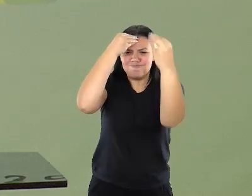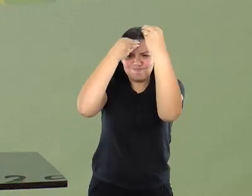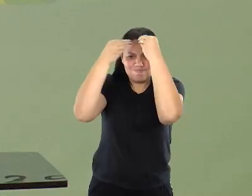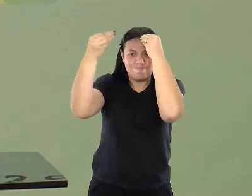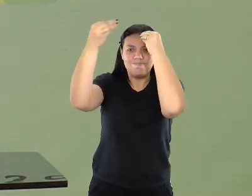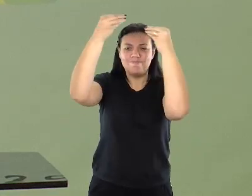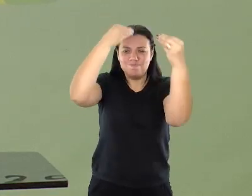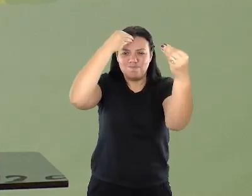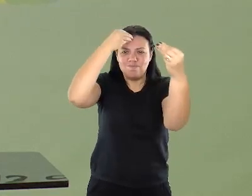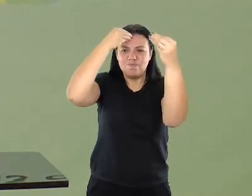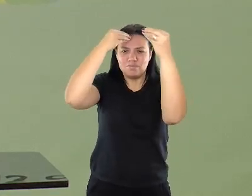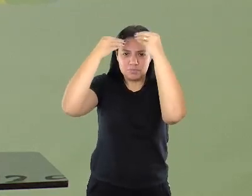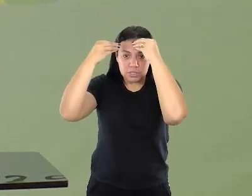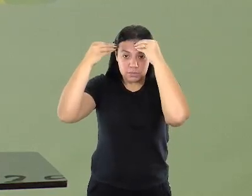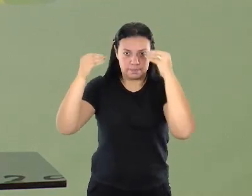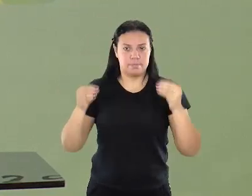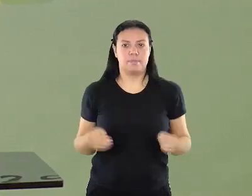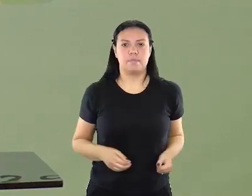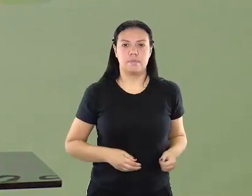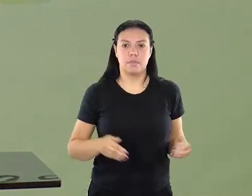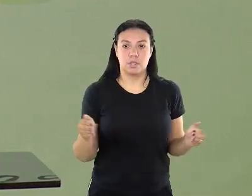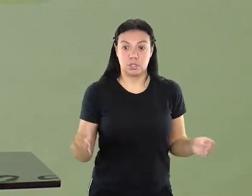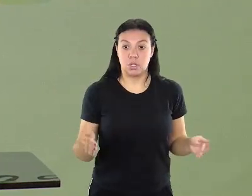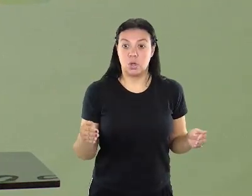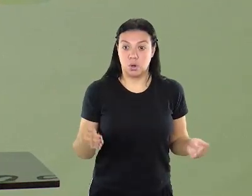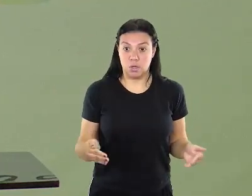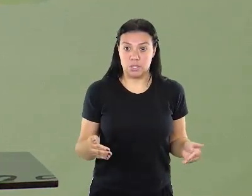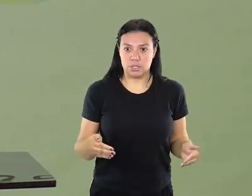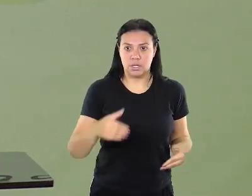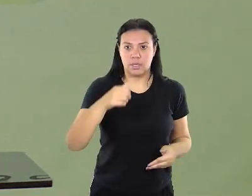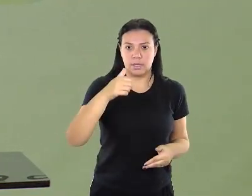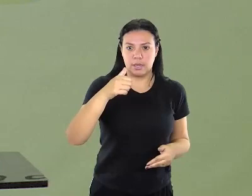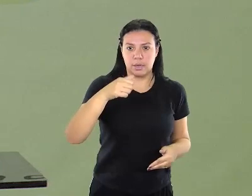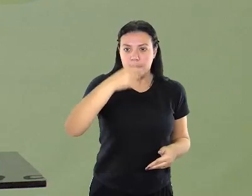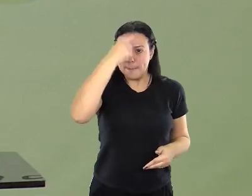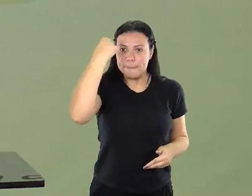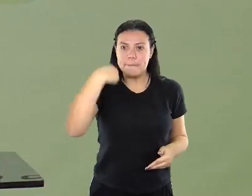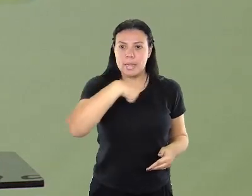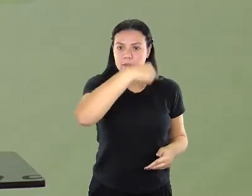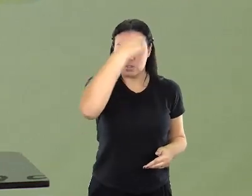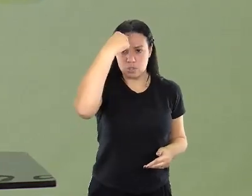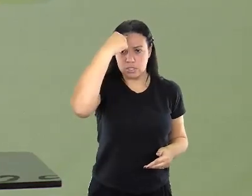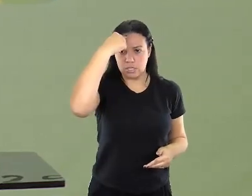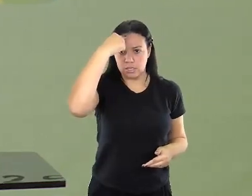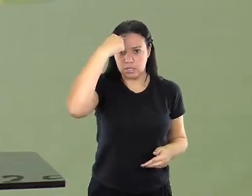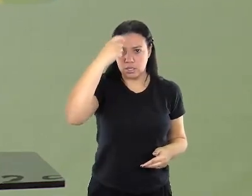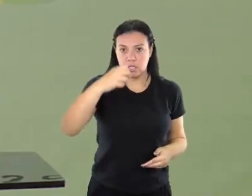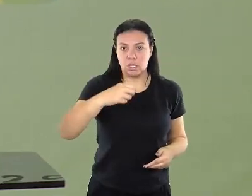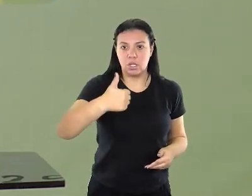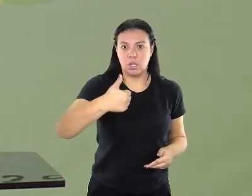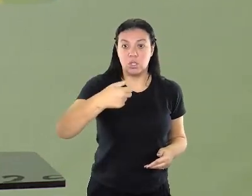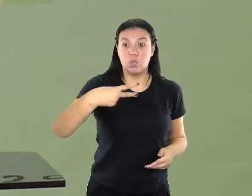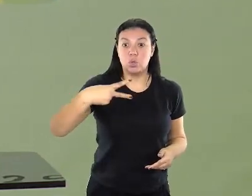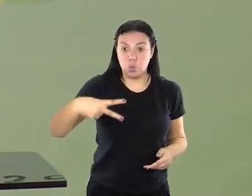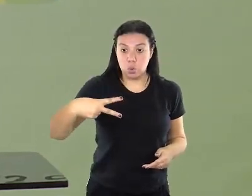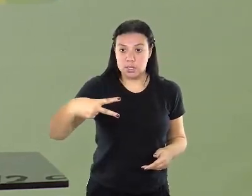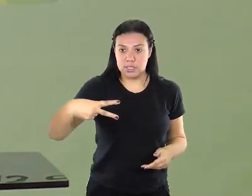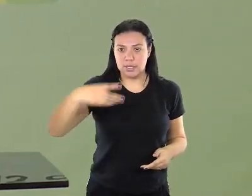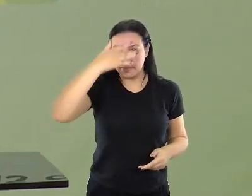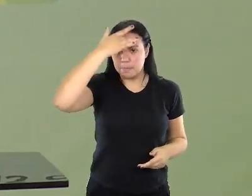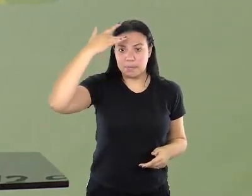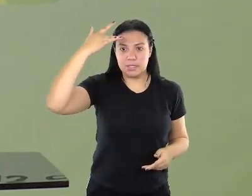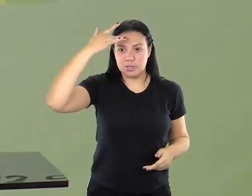Hoje, agora, ao meio-dia, 5 da tarde, lá na Itália, 12 pessoas estão sendo batizadas, 12